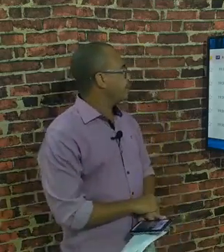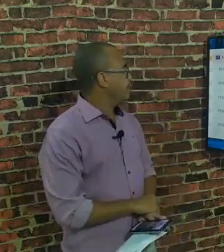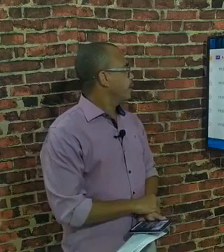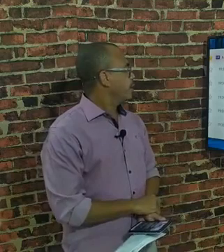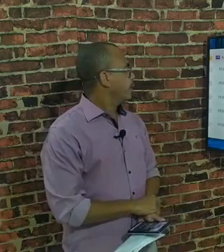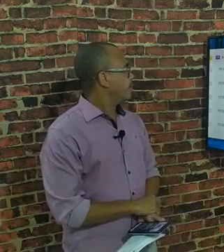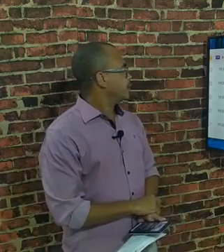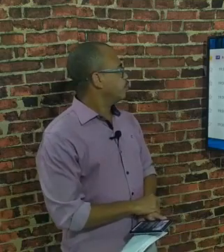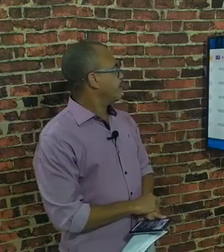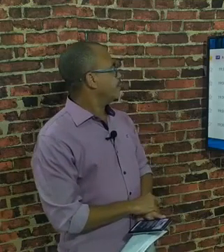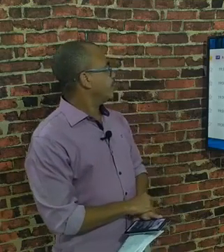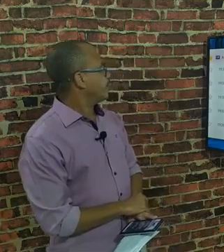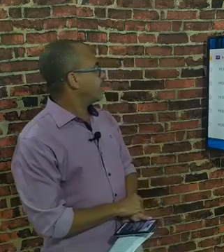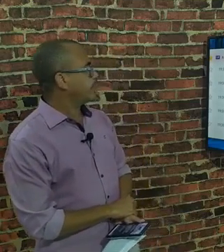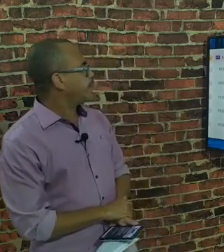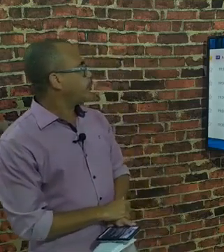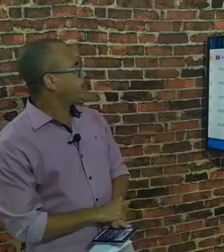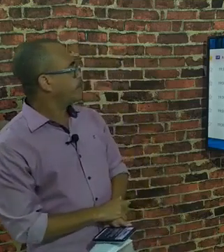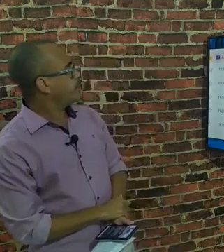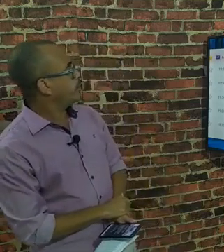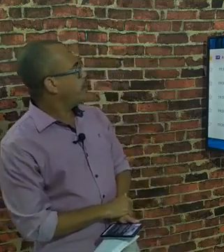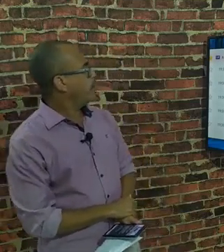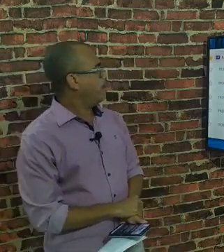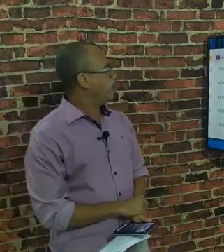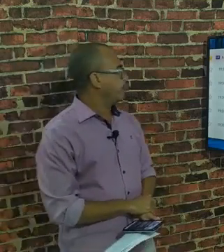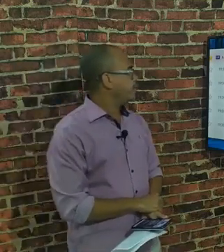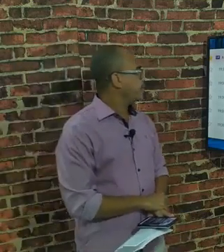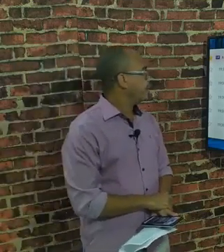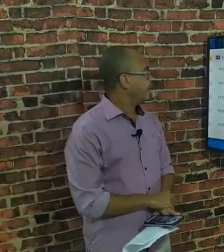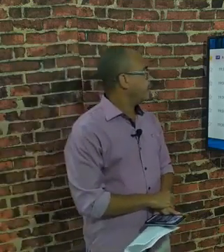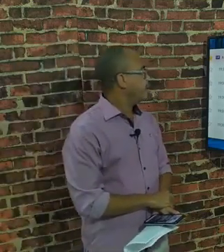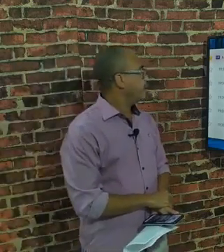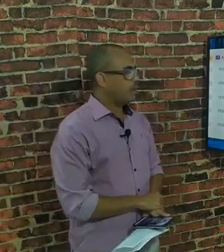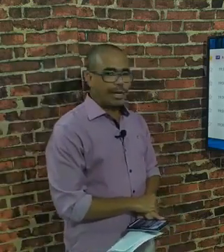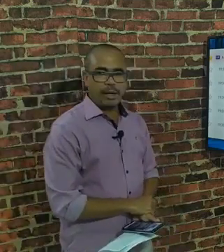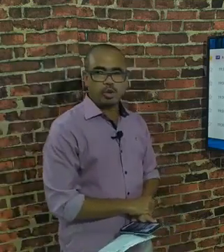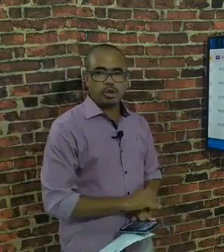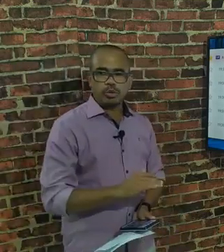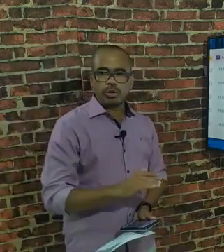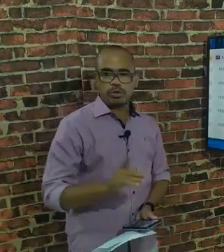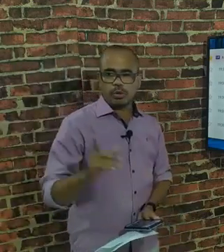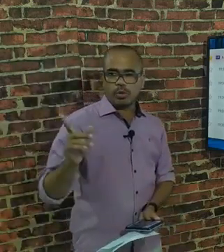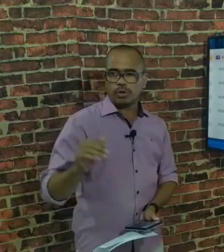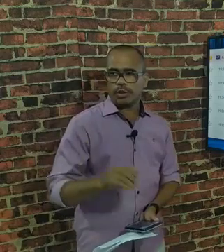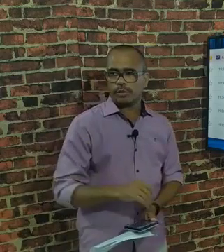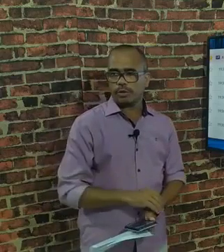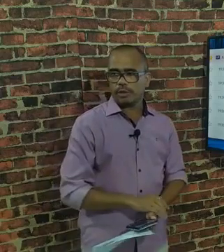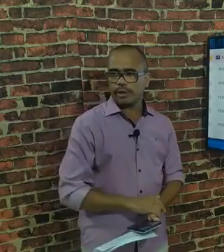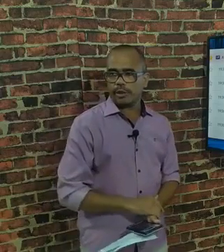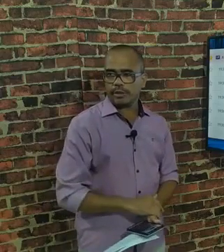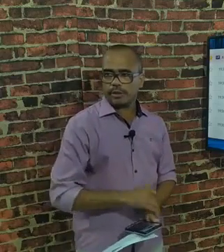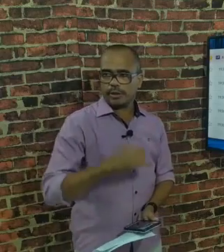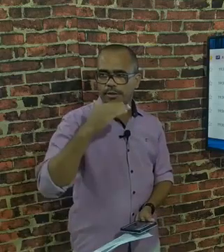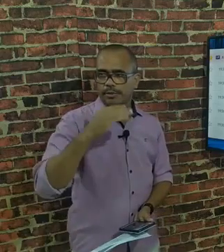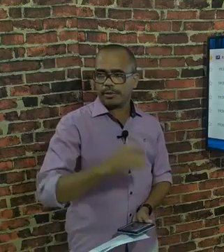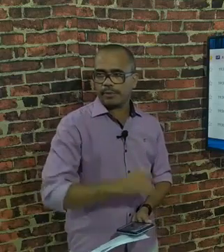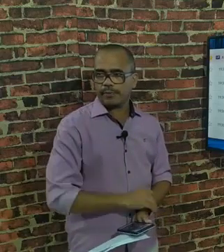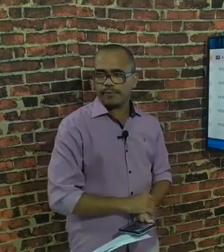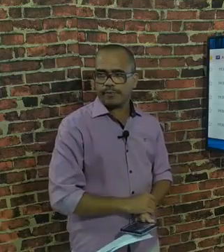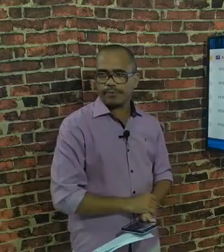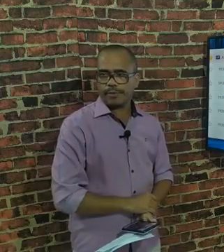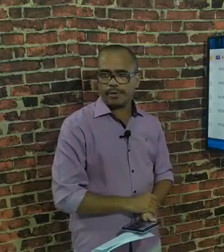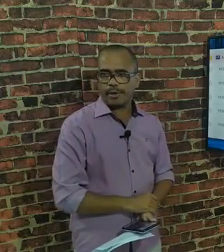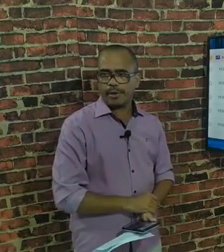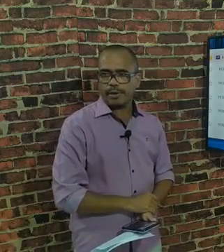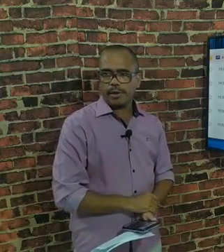bem com a vida né Brasil vai enfrentar daqui a pouquinho aí a Bolívia né a na altitude já jogou algum dinheiro altitude não sei lá em